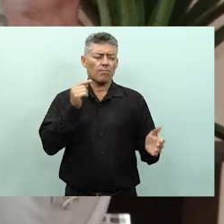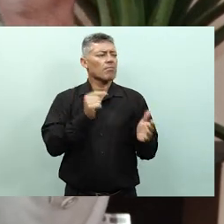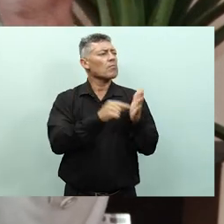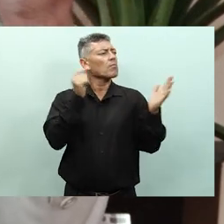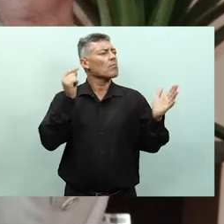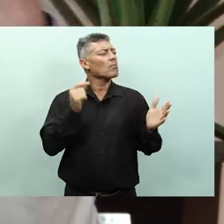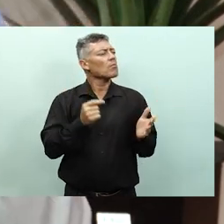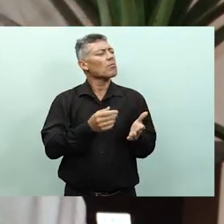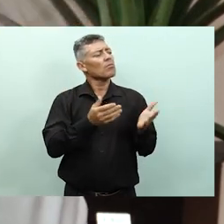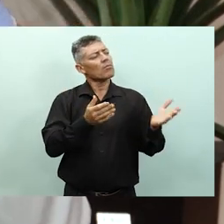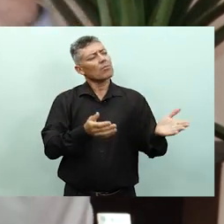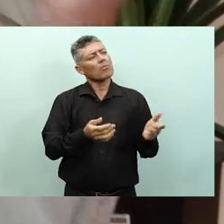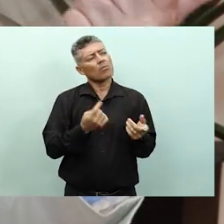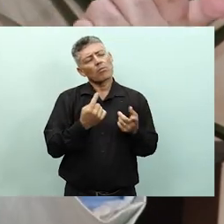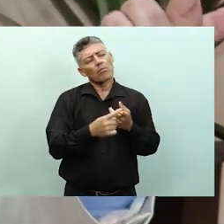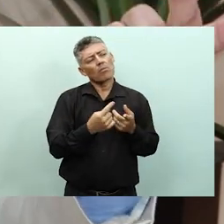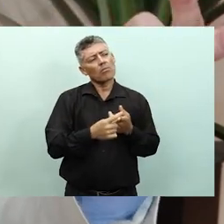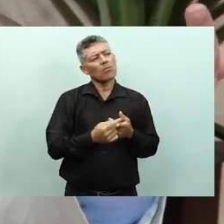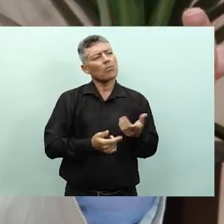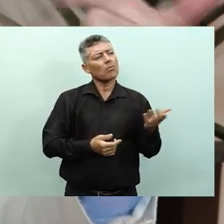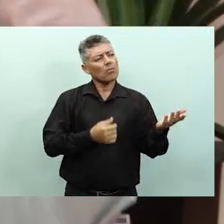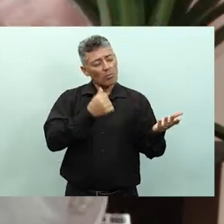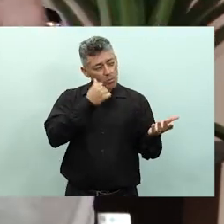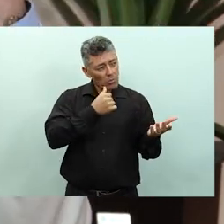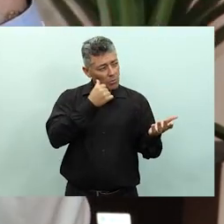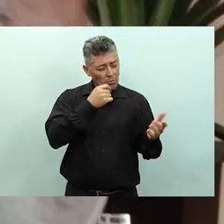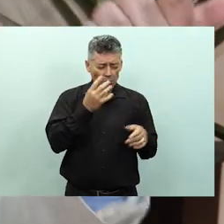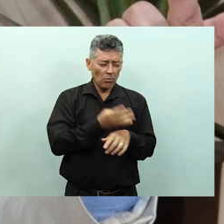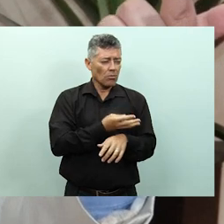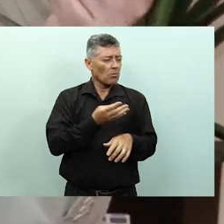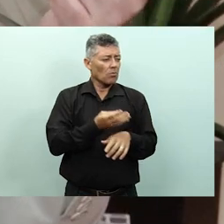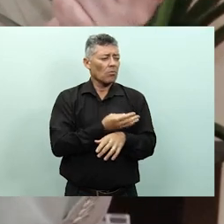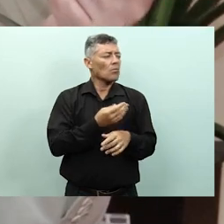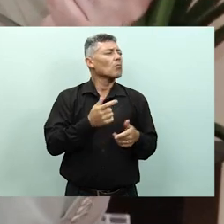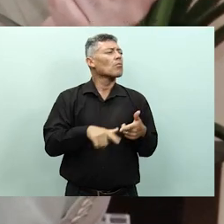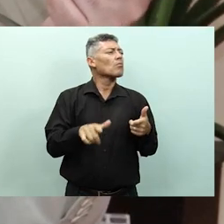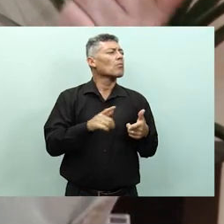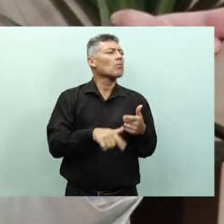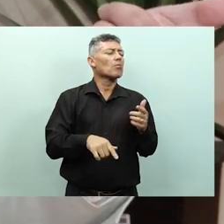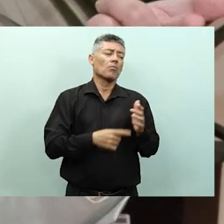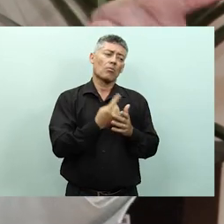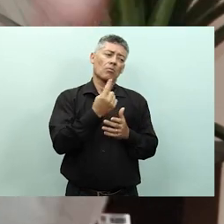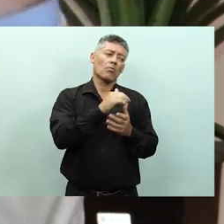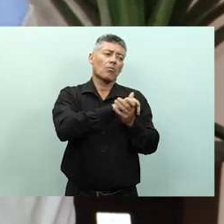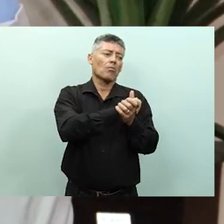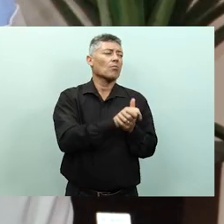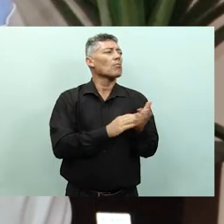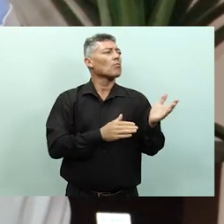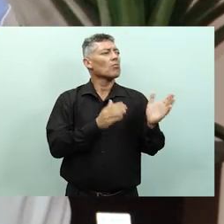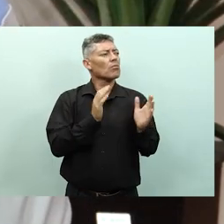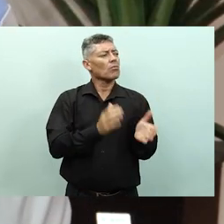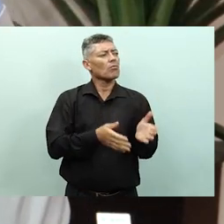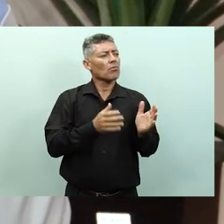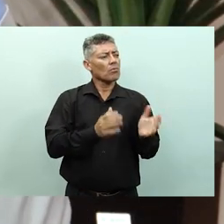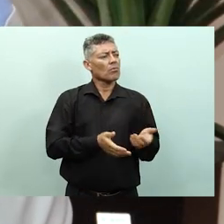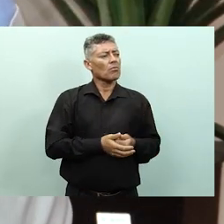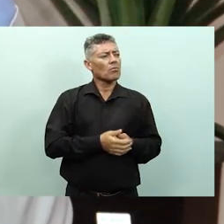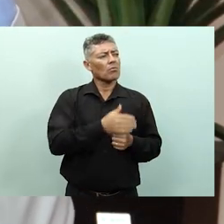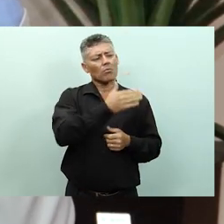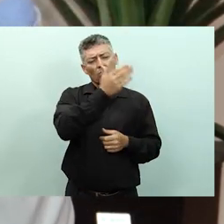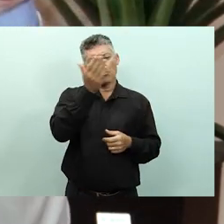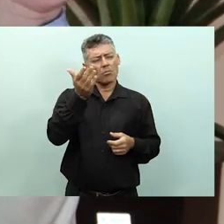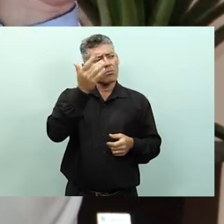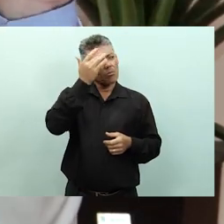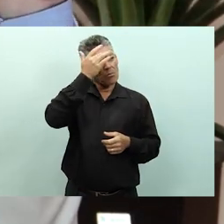nela, porque ela foi uma mulher que enfrentou barreiras, ela foi primeira-dama, então todo mundo queria que a